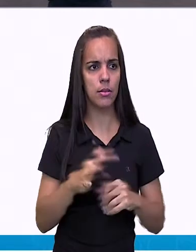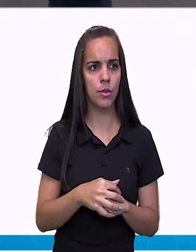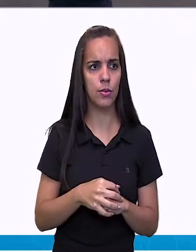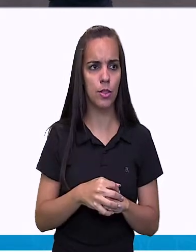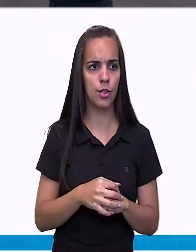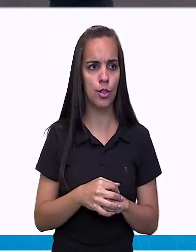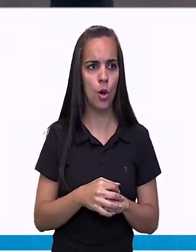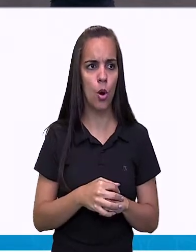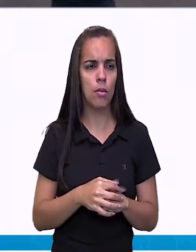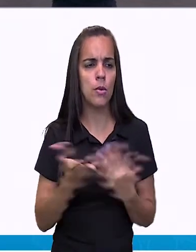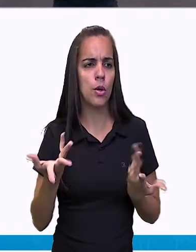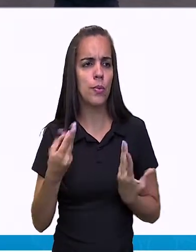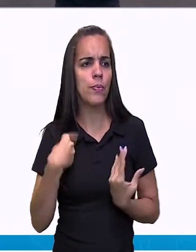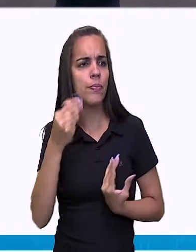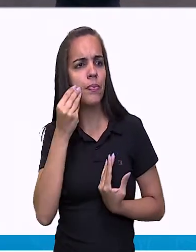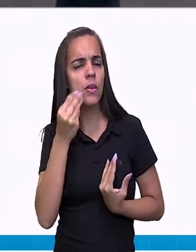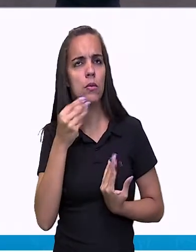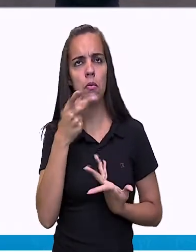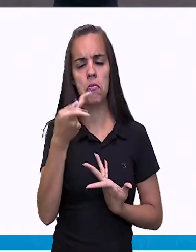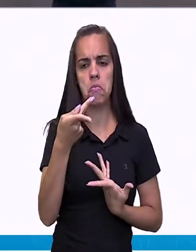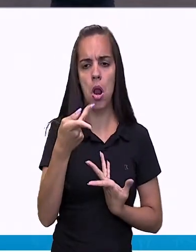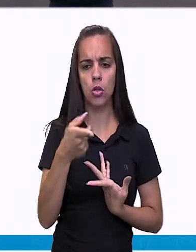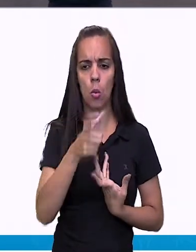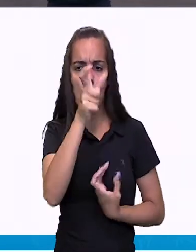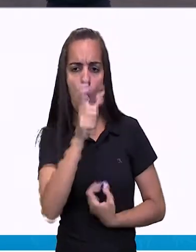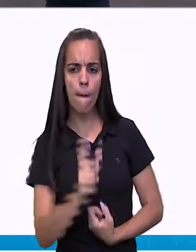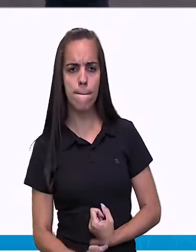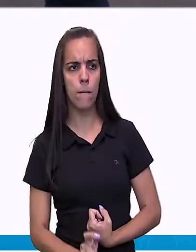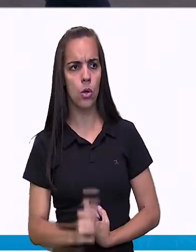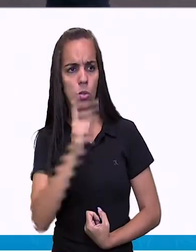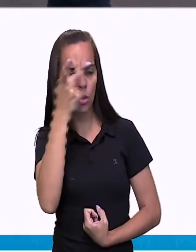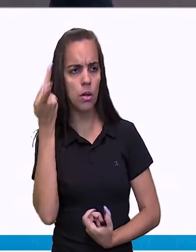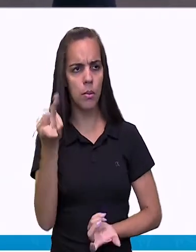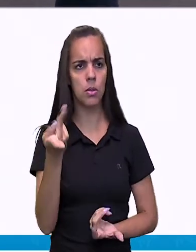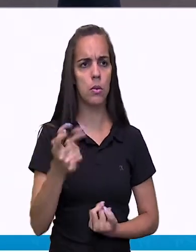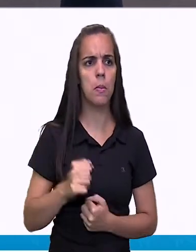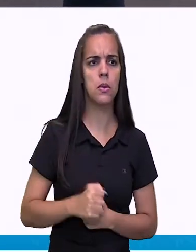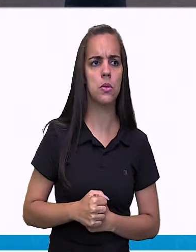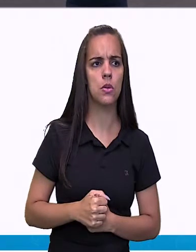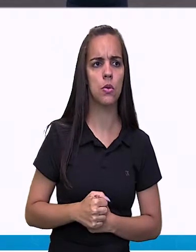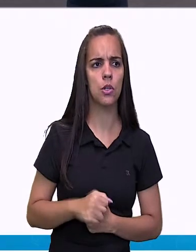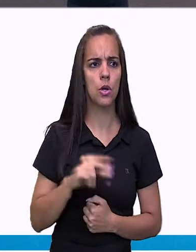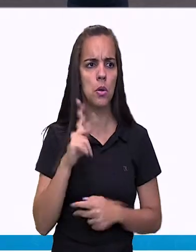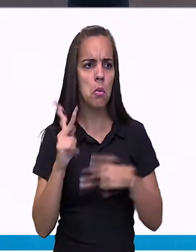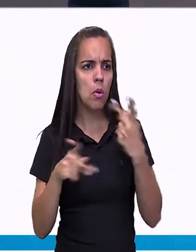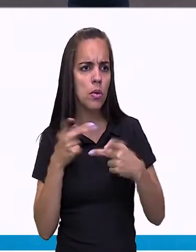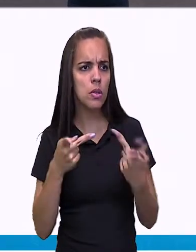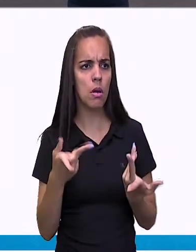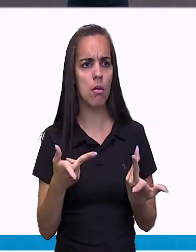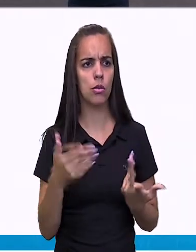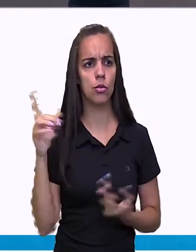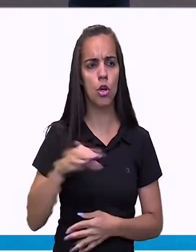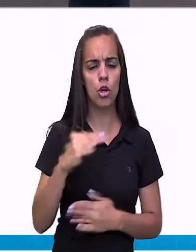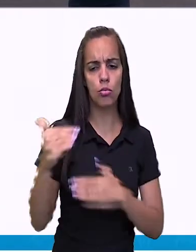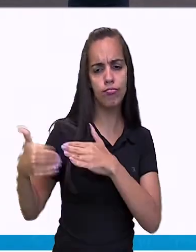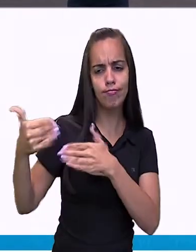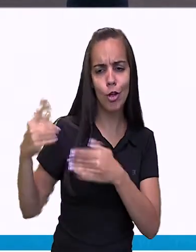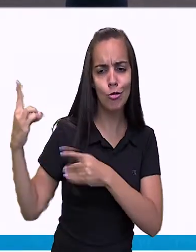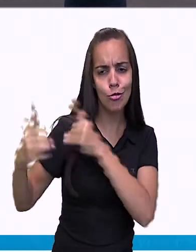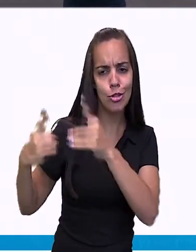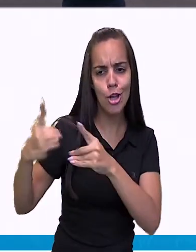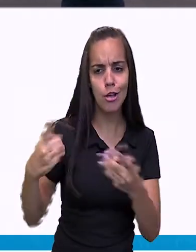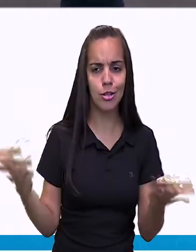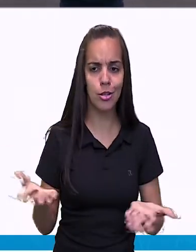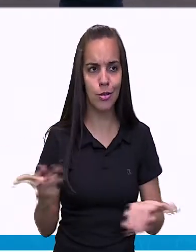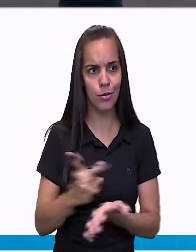revelar sobre o posicionamento, sobre a ideologia, né? Quando eu falo de ideologia, eu estou falando da ideia aí, né? Do que